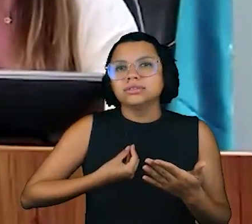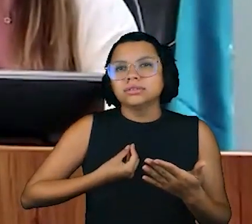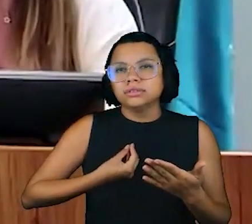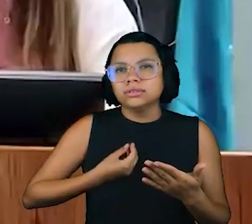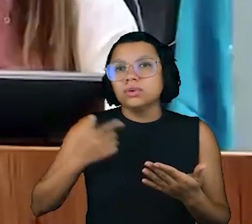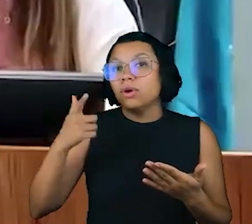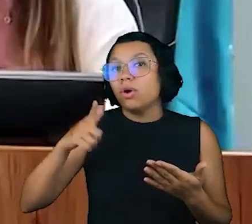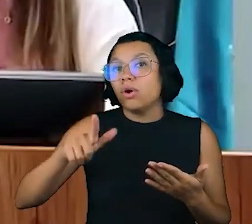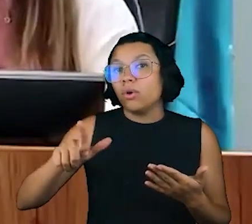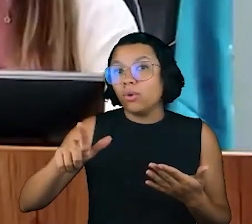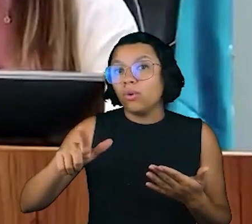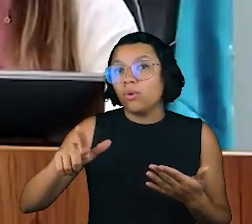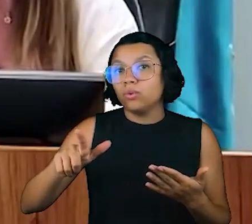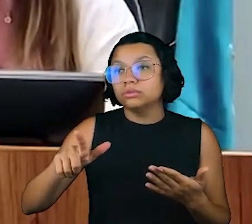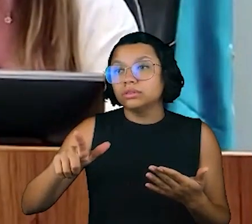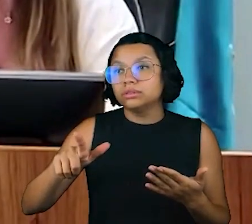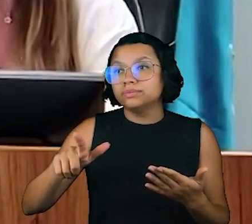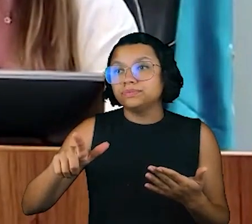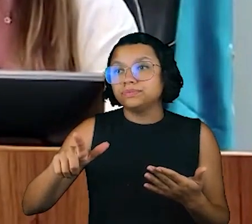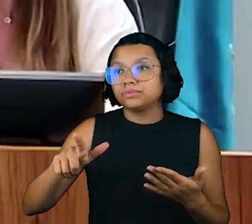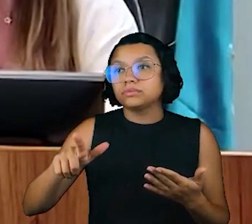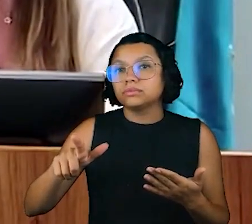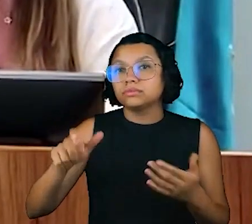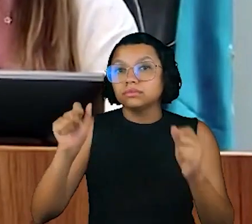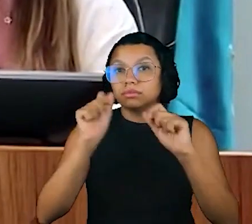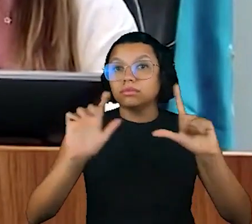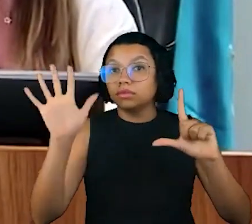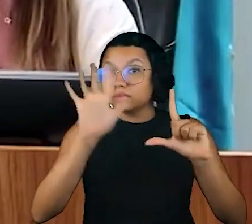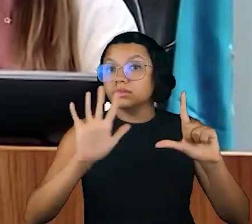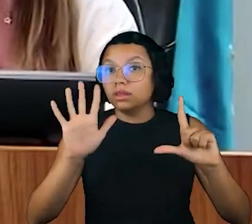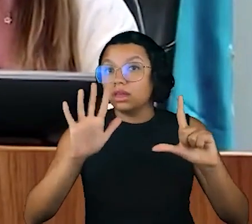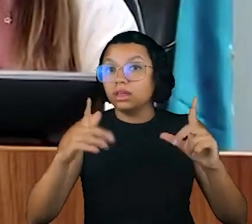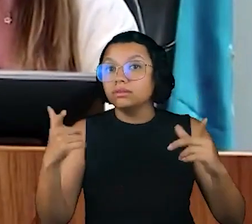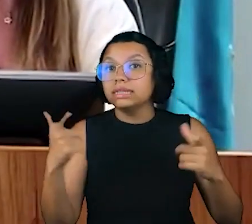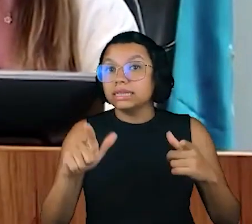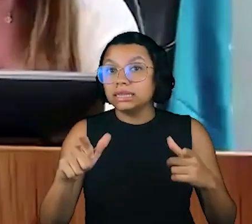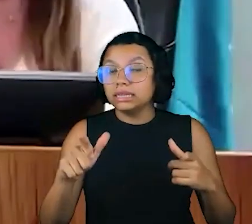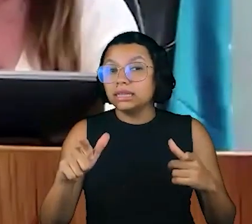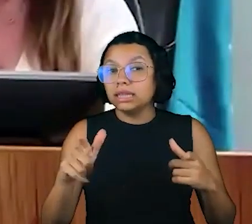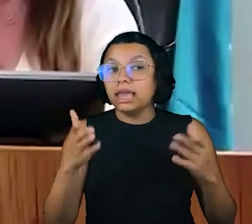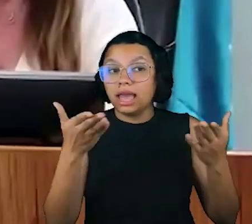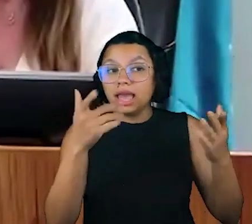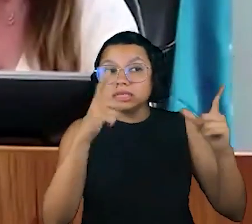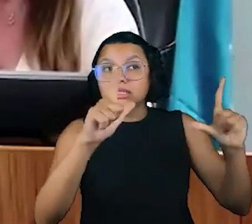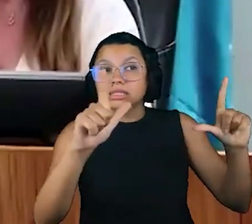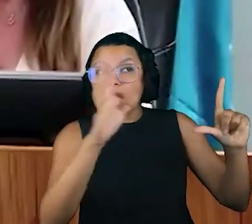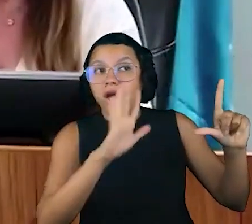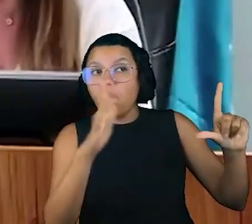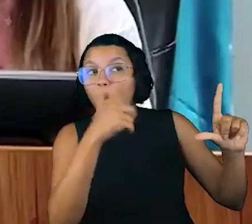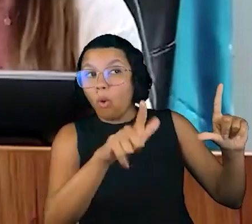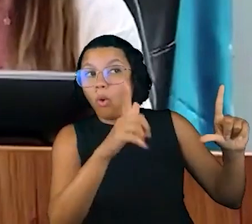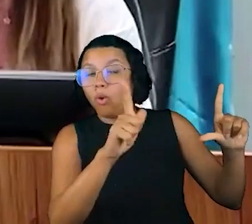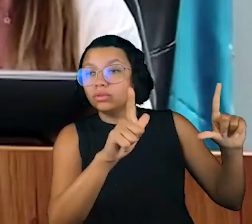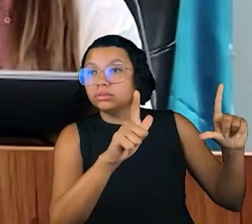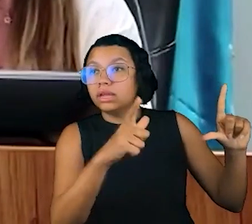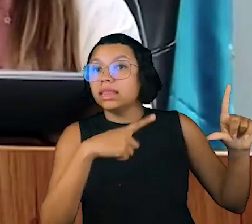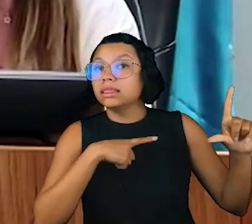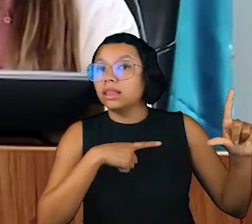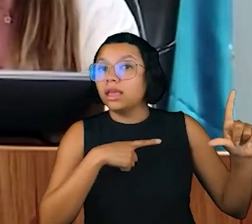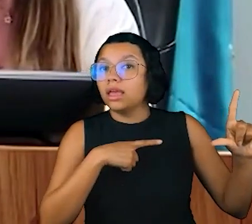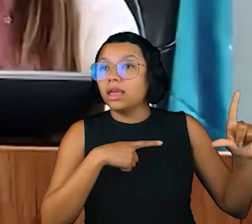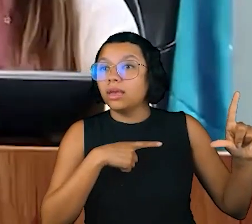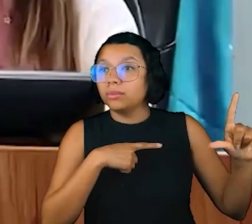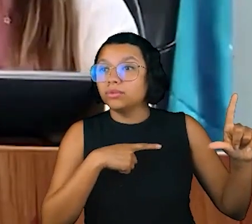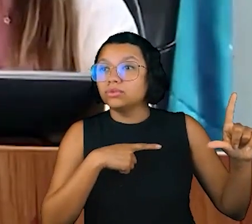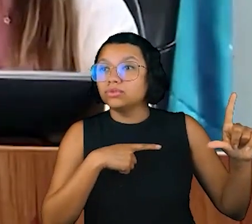outra posição do cenário. E nessa outra posição do cenário, meus caros, nós temos aproximadamente, se